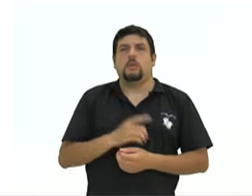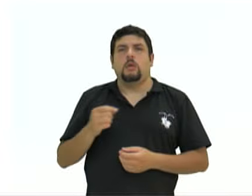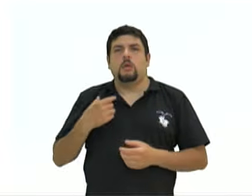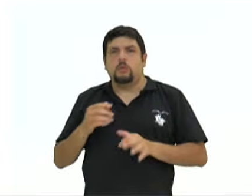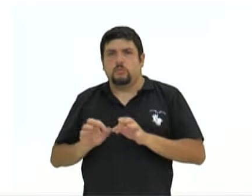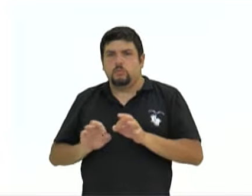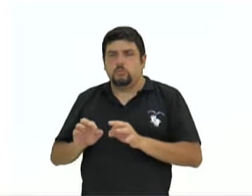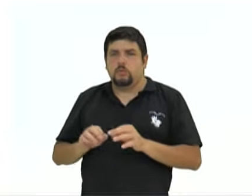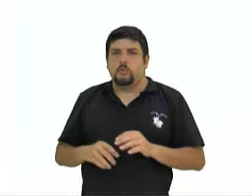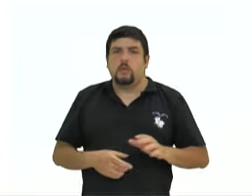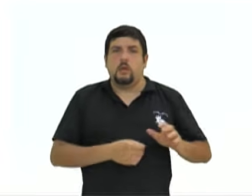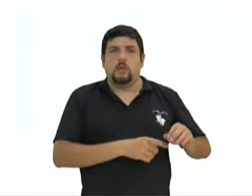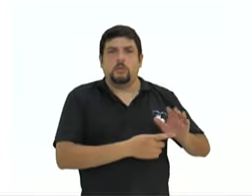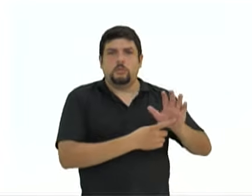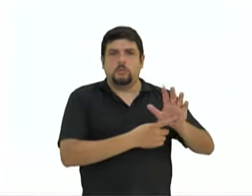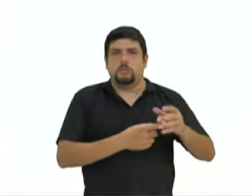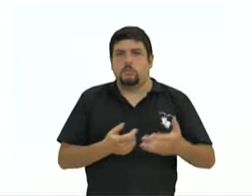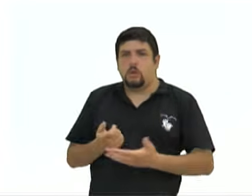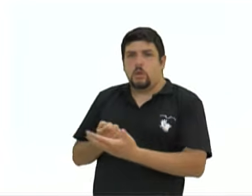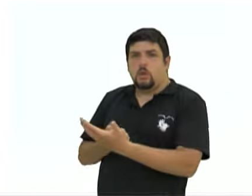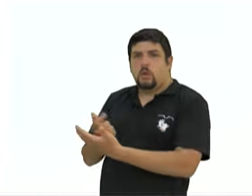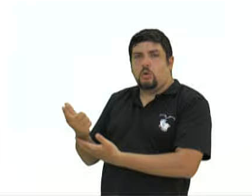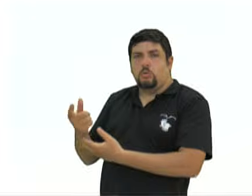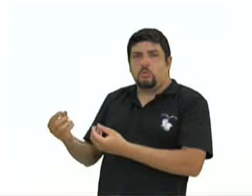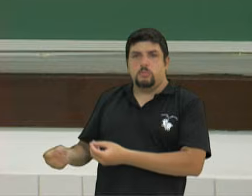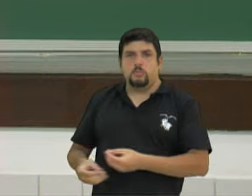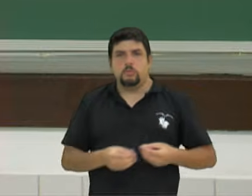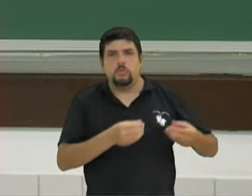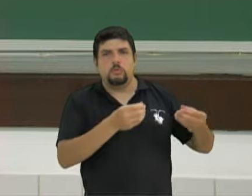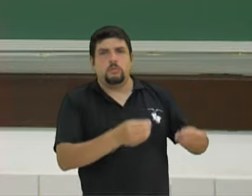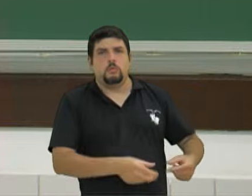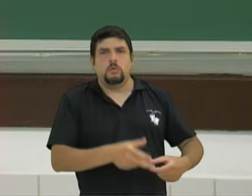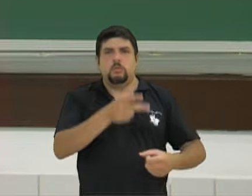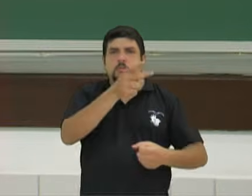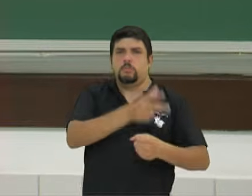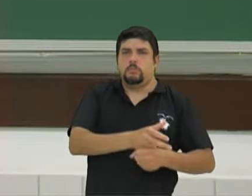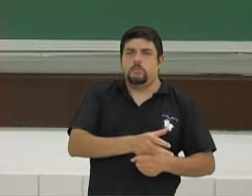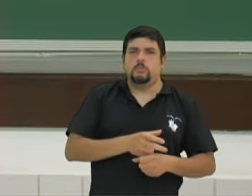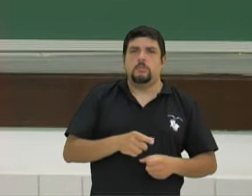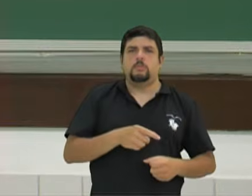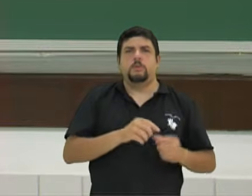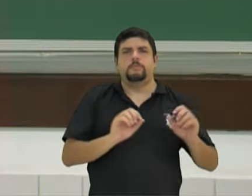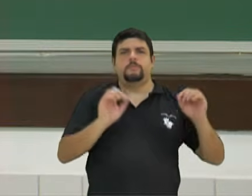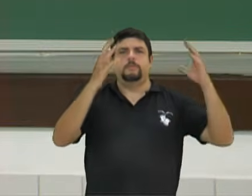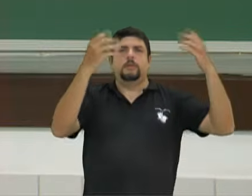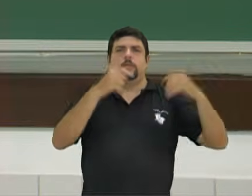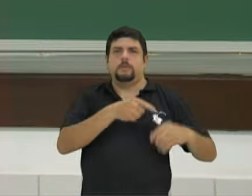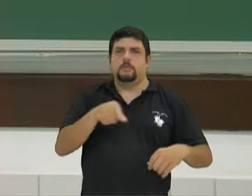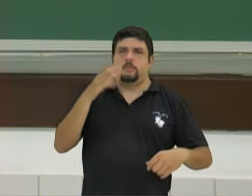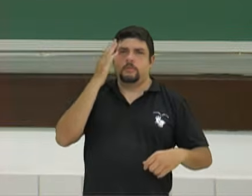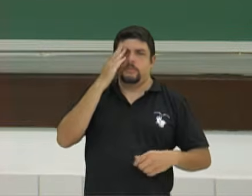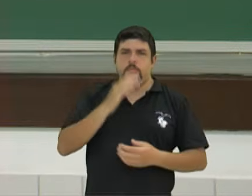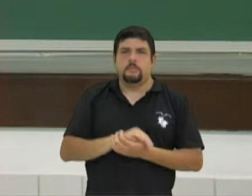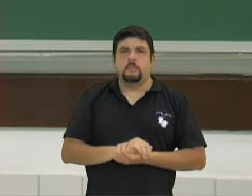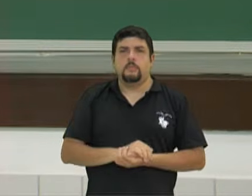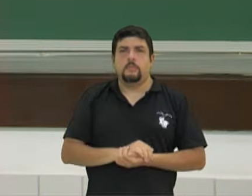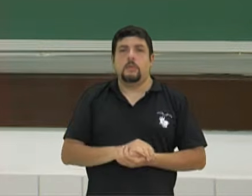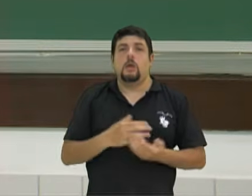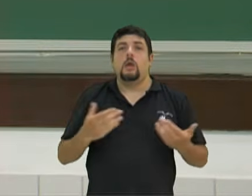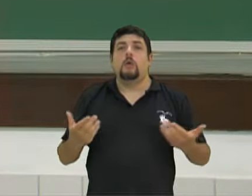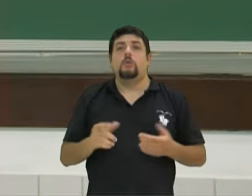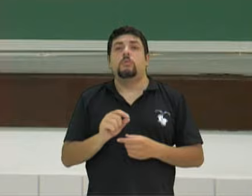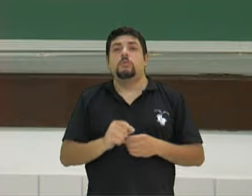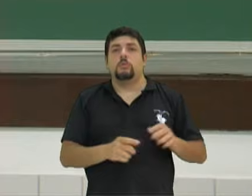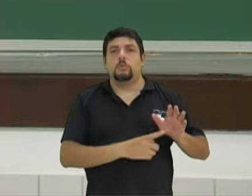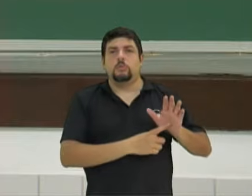exibidor comprava e fazia o que quisesse, aquela festa que a gente sabia que acontecia. E aqui não, agora vai surgir o distribuidor. Com isso, o